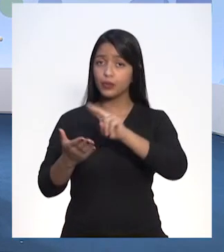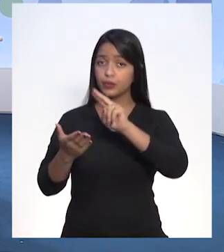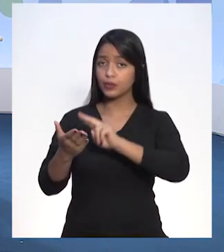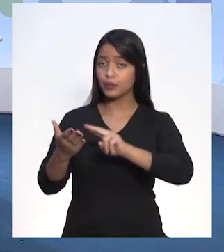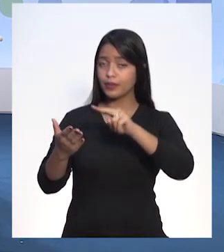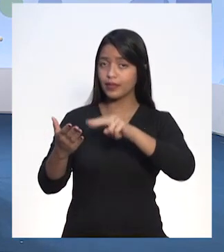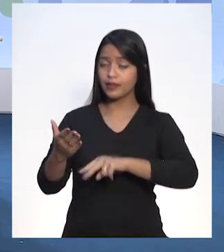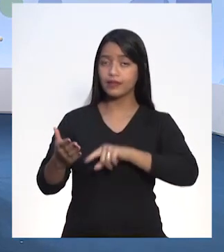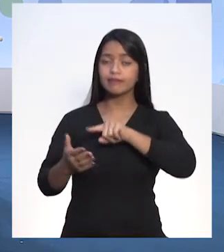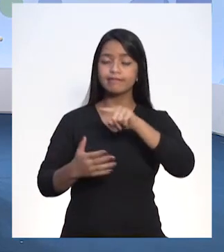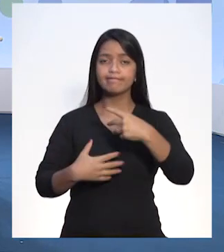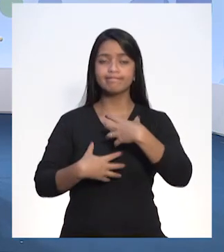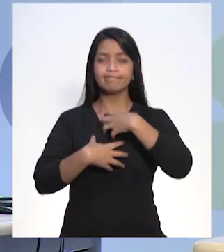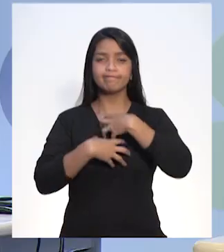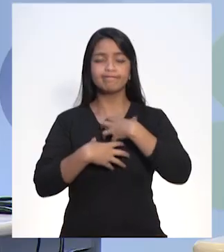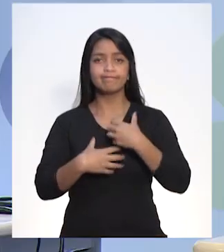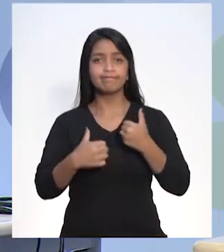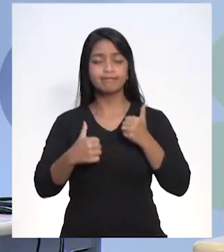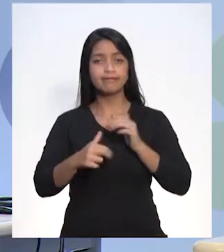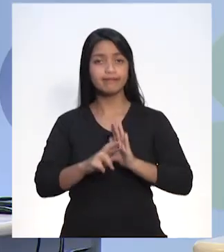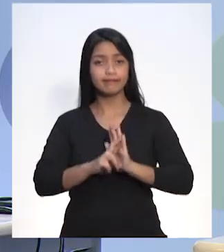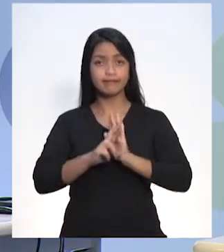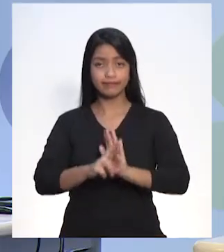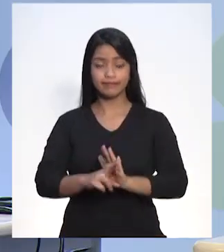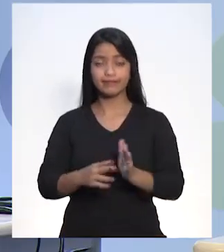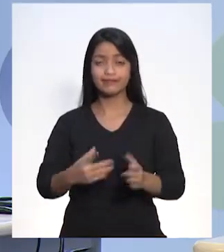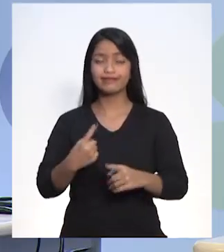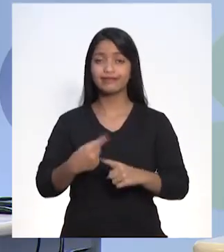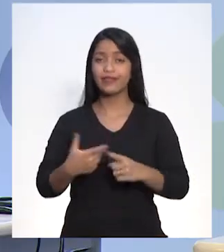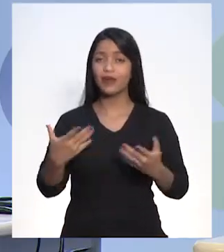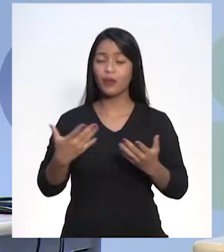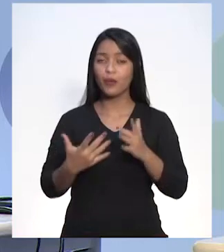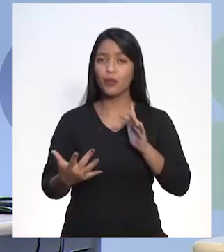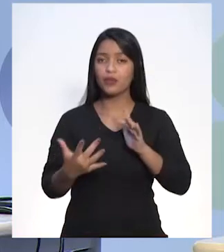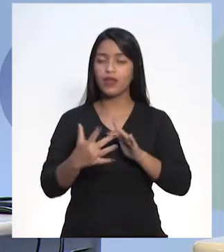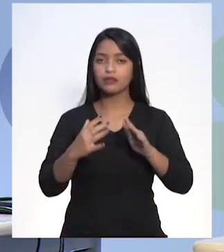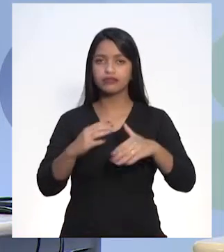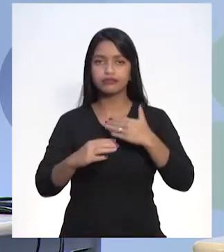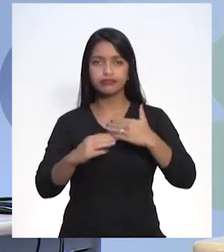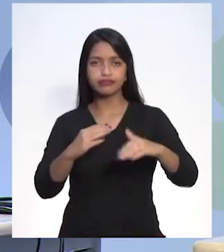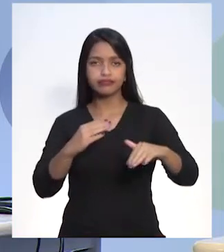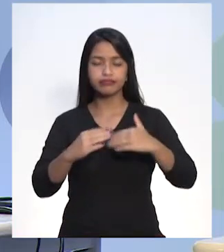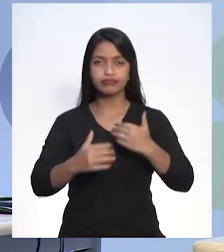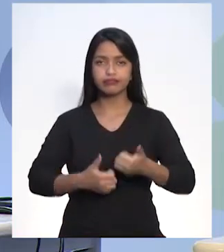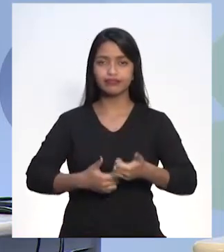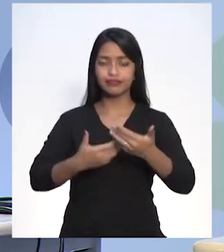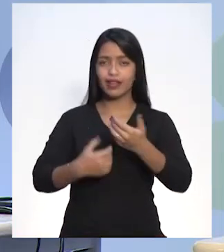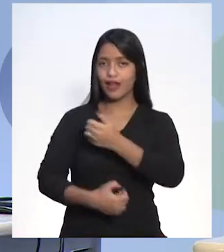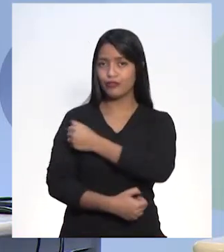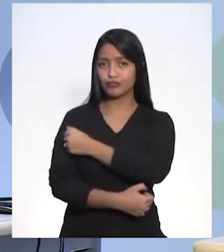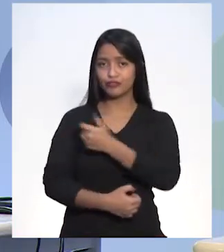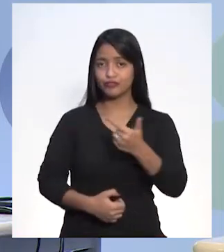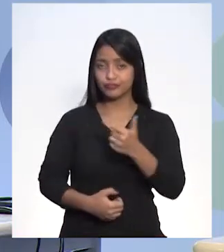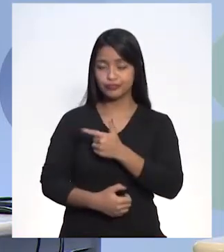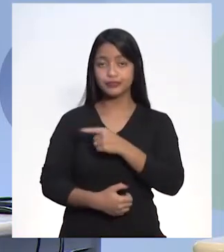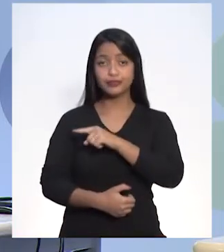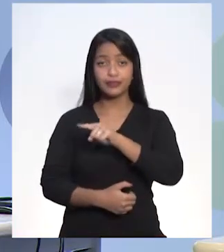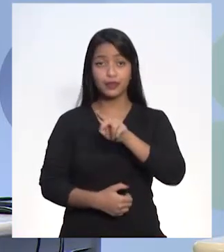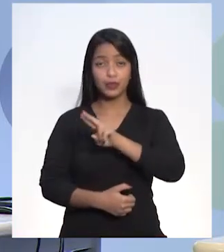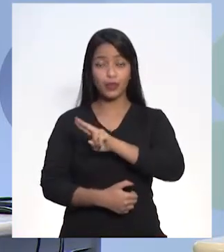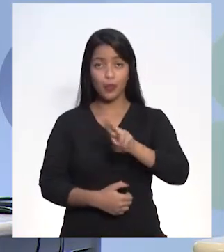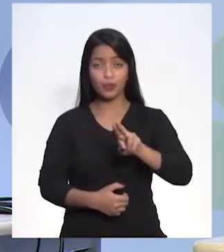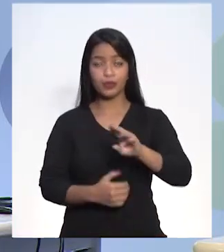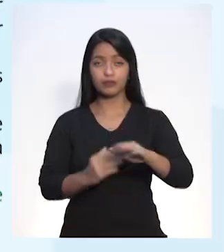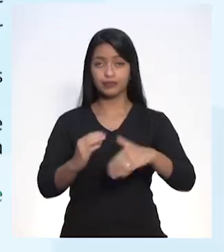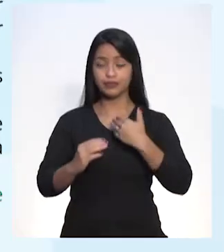de suporte. Aluno João, da Pro Ana Lúcia também. Leonardo, da Pro. Sula,